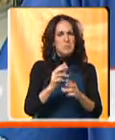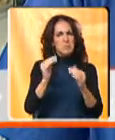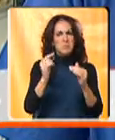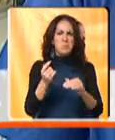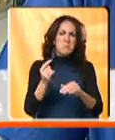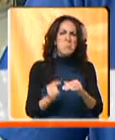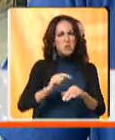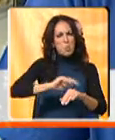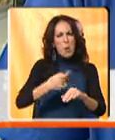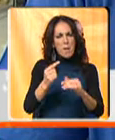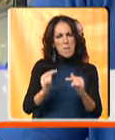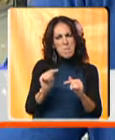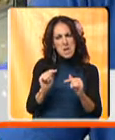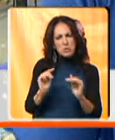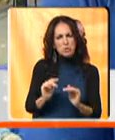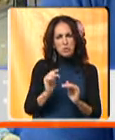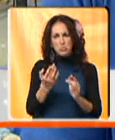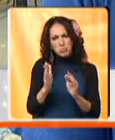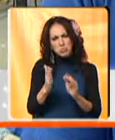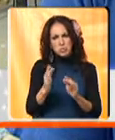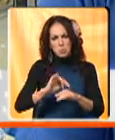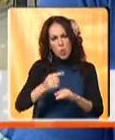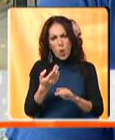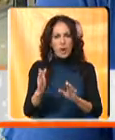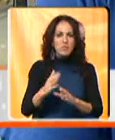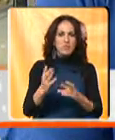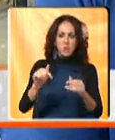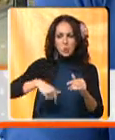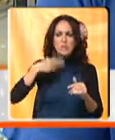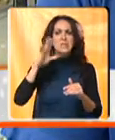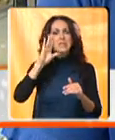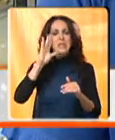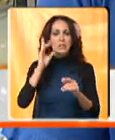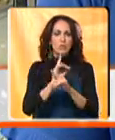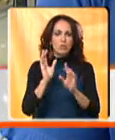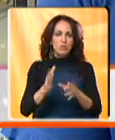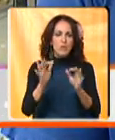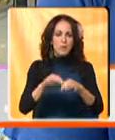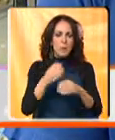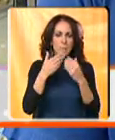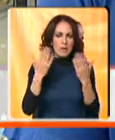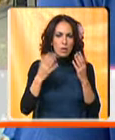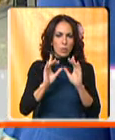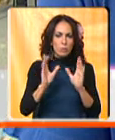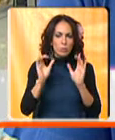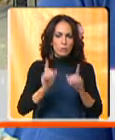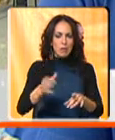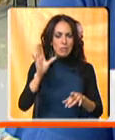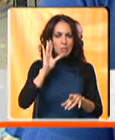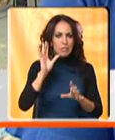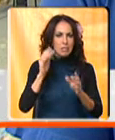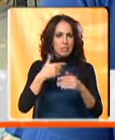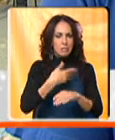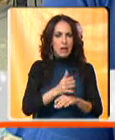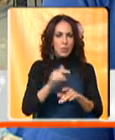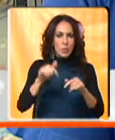hora. Não espero complicações e espero que ele esteja hoje à tarde, uma vez que já é final da manhã, começamos hoje mais tarde, sai